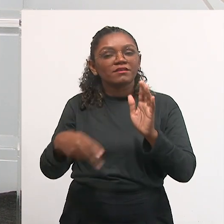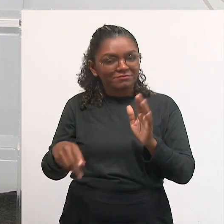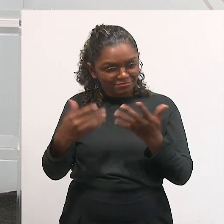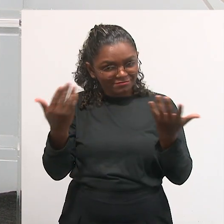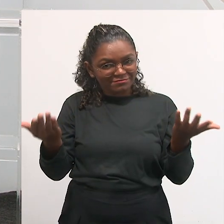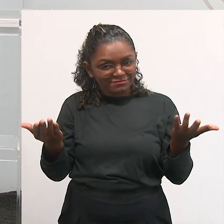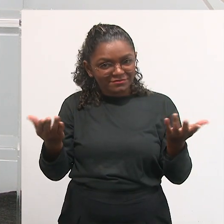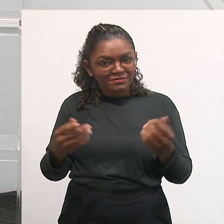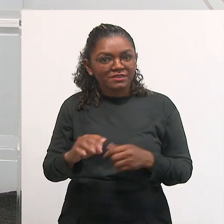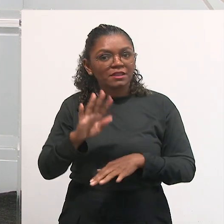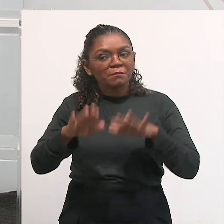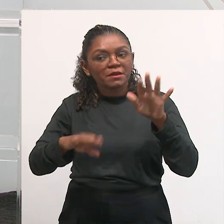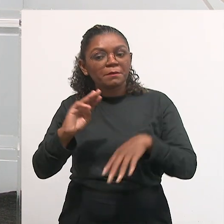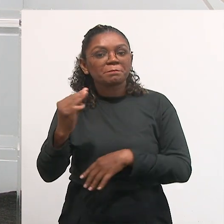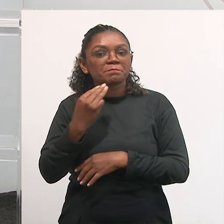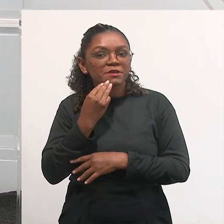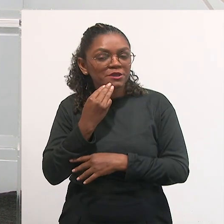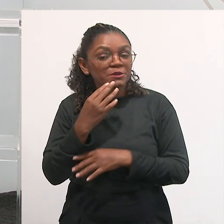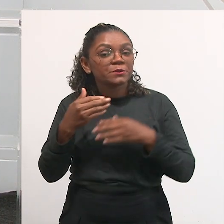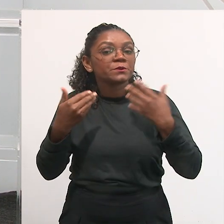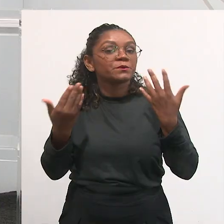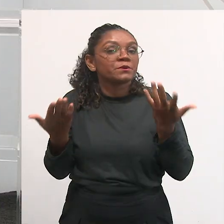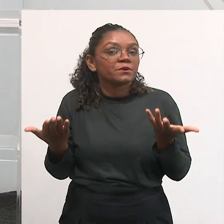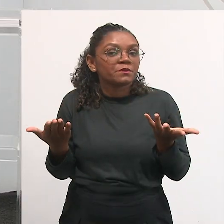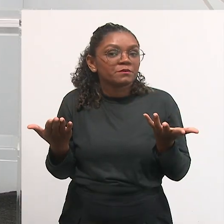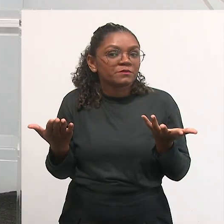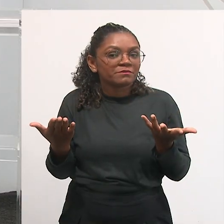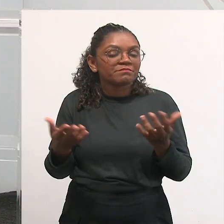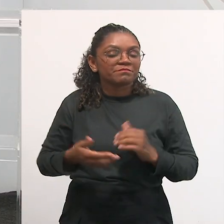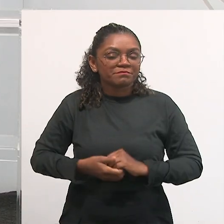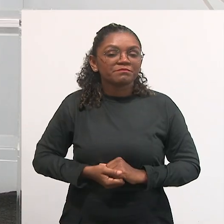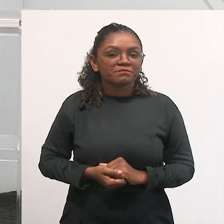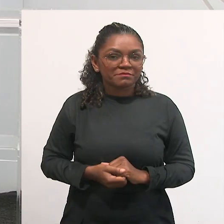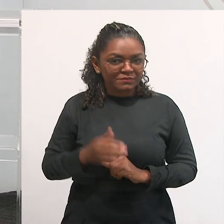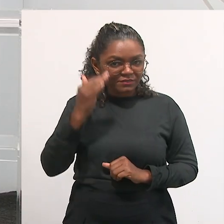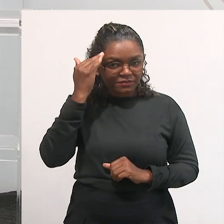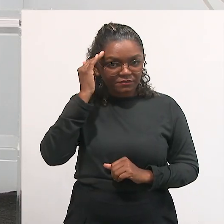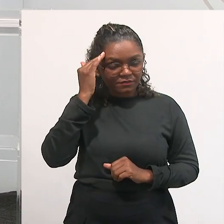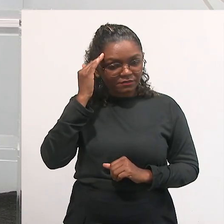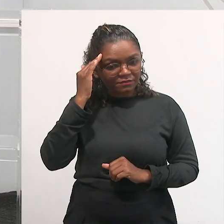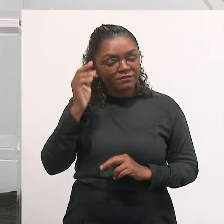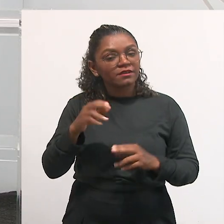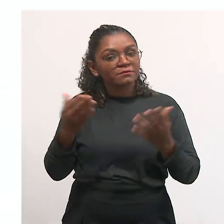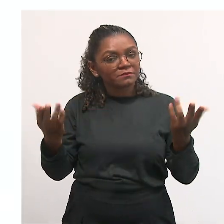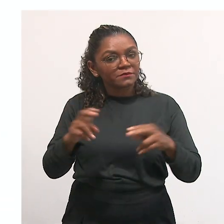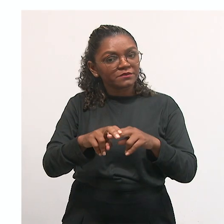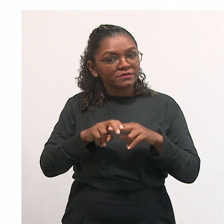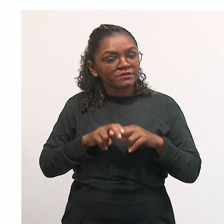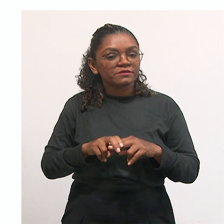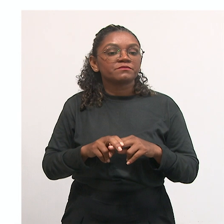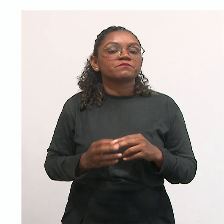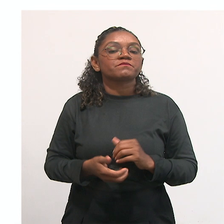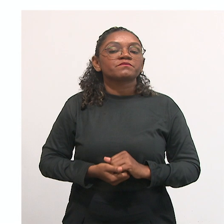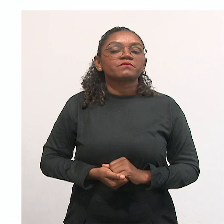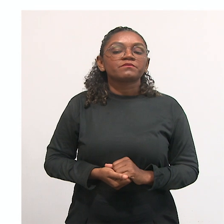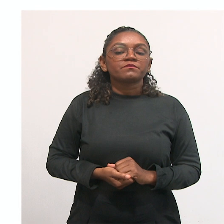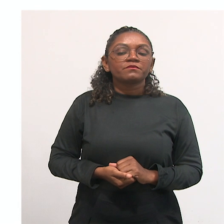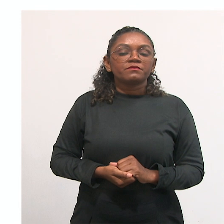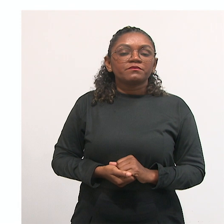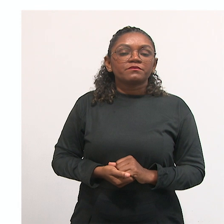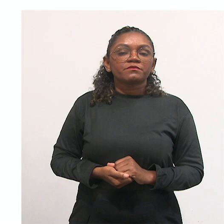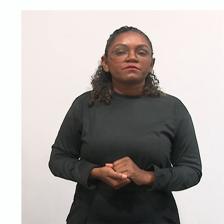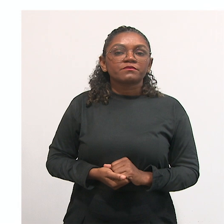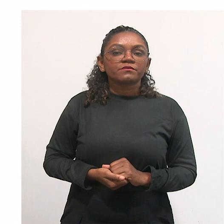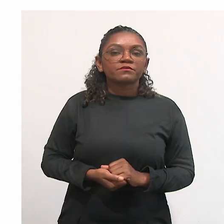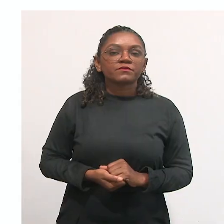global desse processo dentro de um projeto. Ok? Beleza? Vamos avançar aqui então no nosso slide ainda.